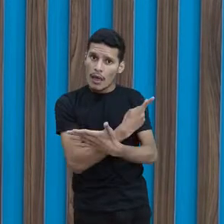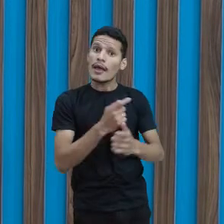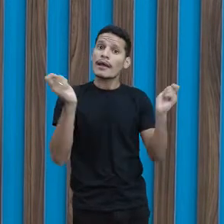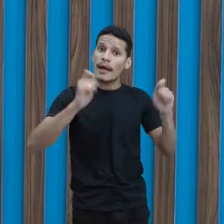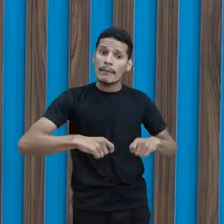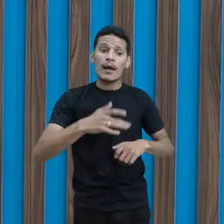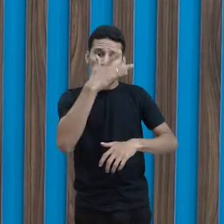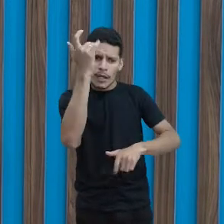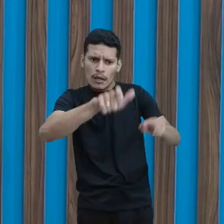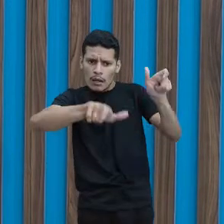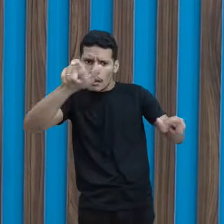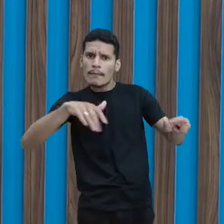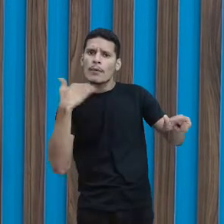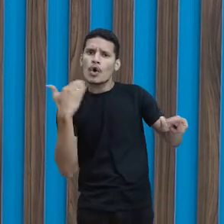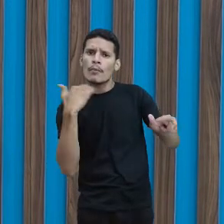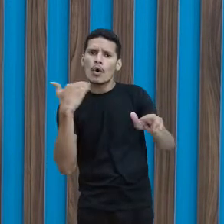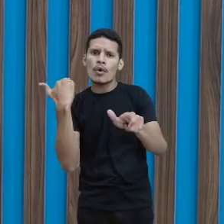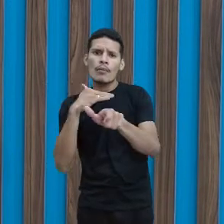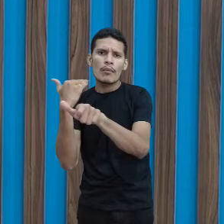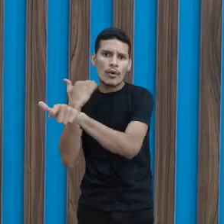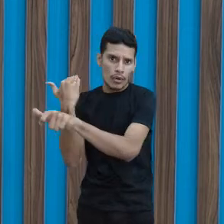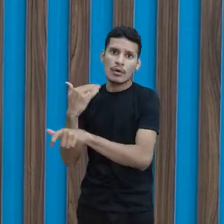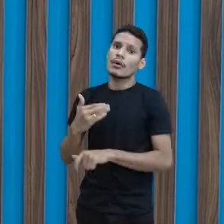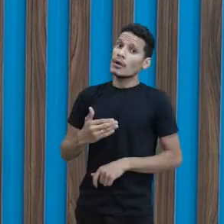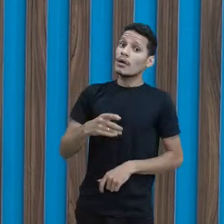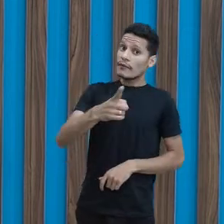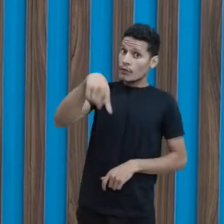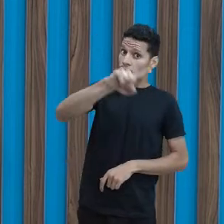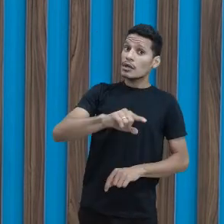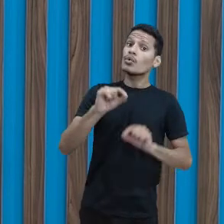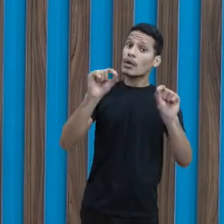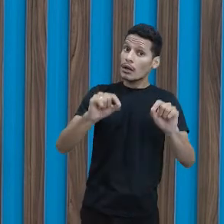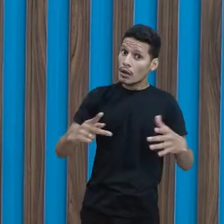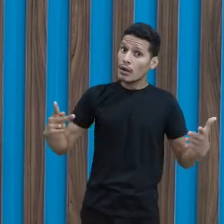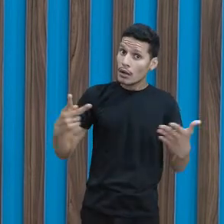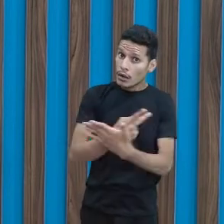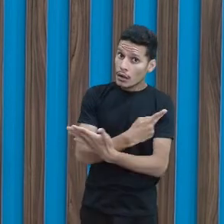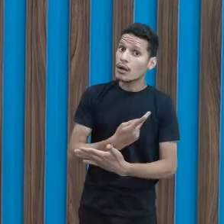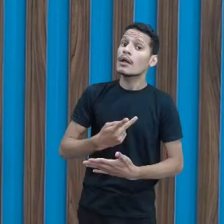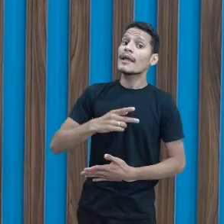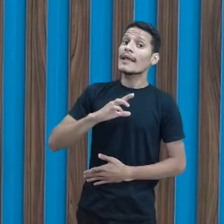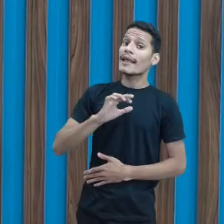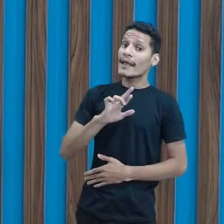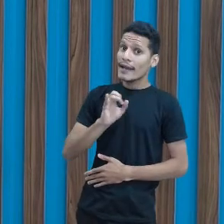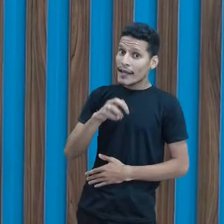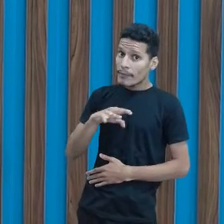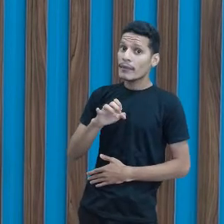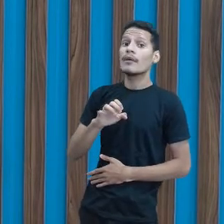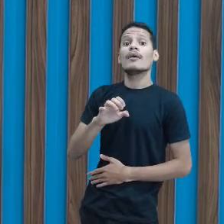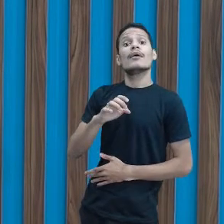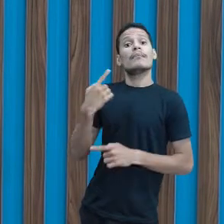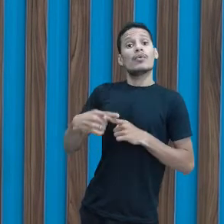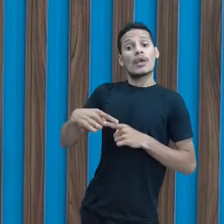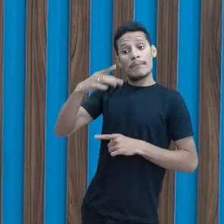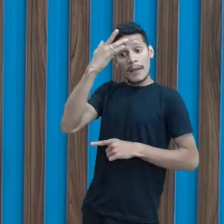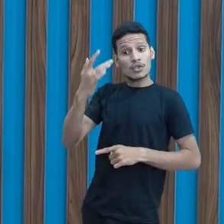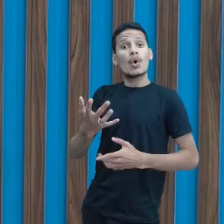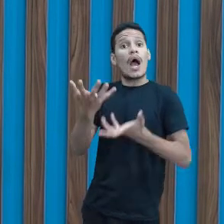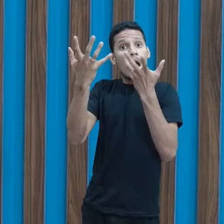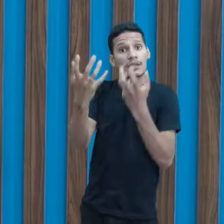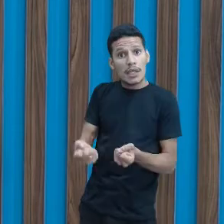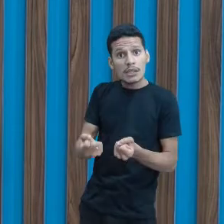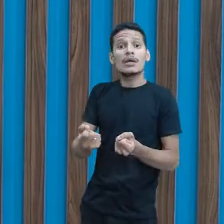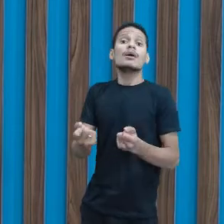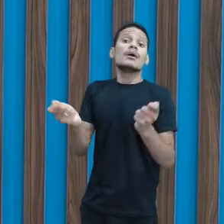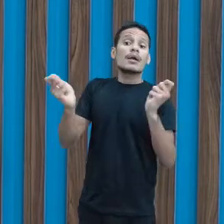de pessoas. Logo, você está cometendo um crime, porque você está levando outras pessoas a cometerem atos que podem levar